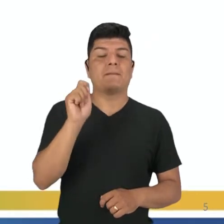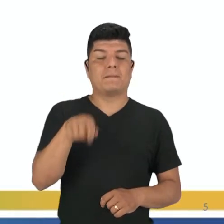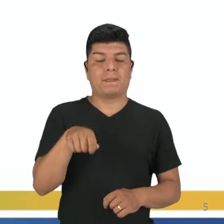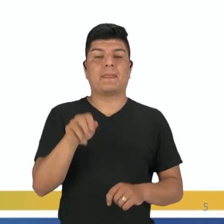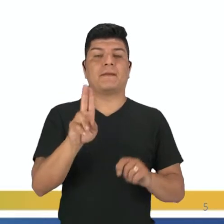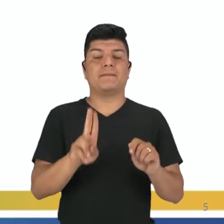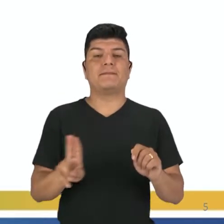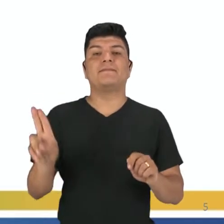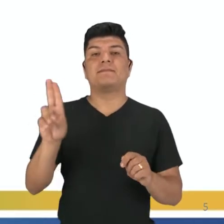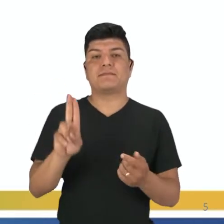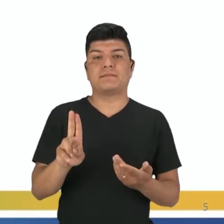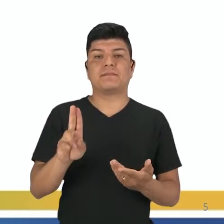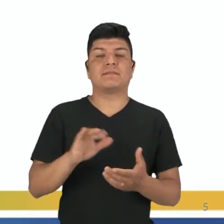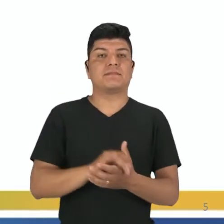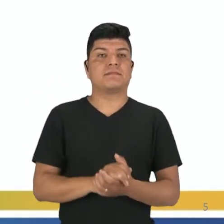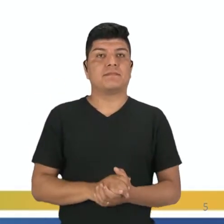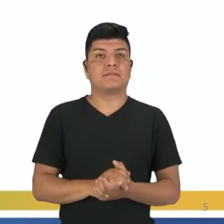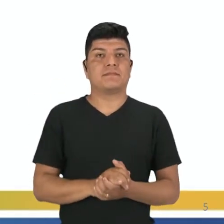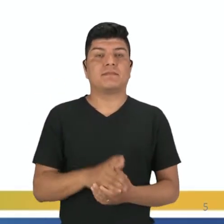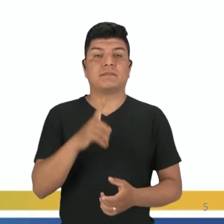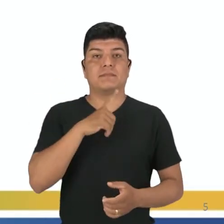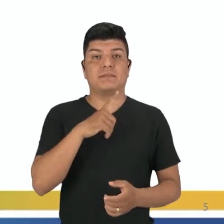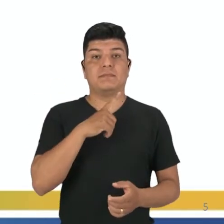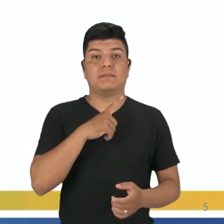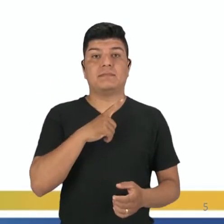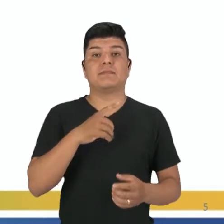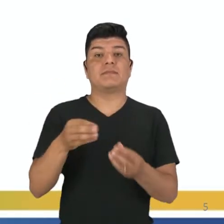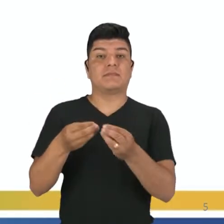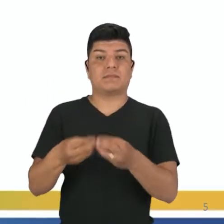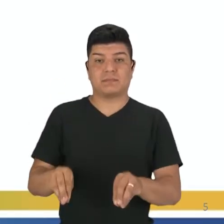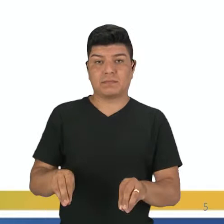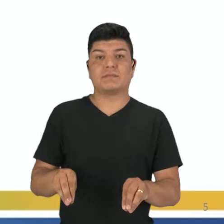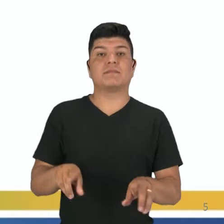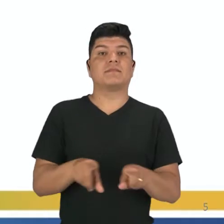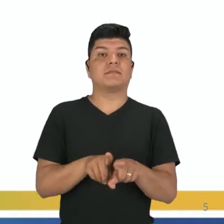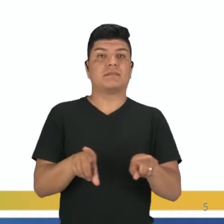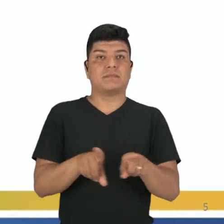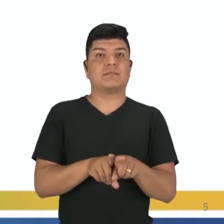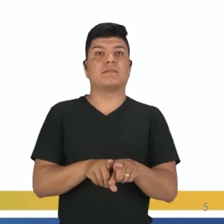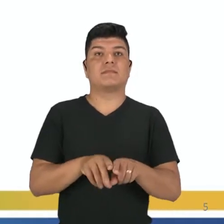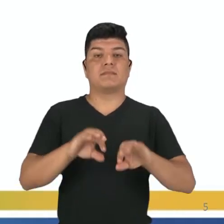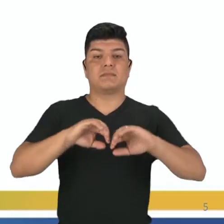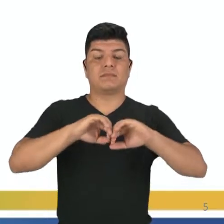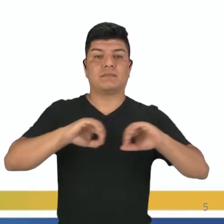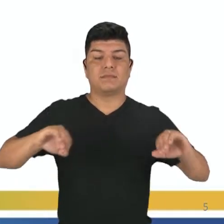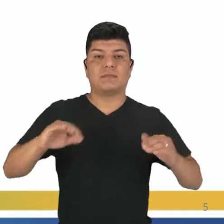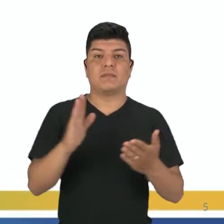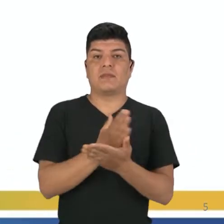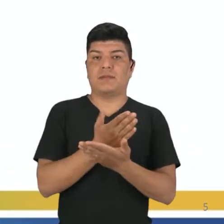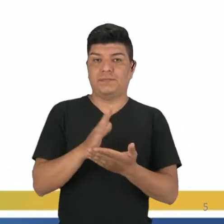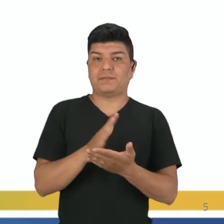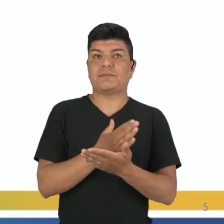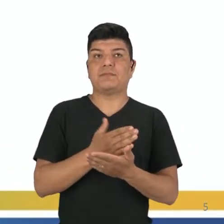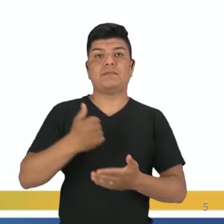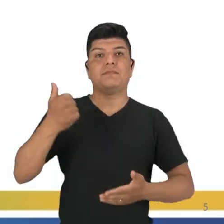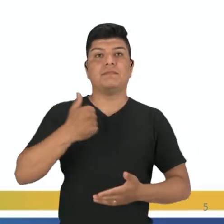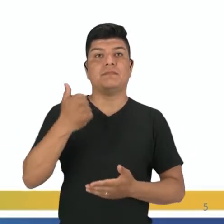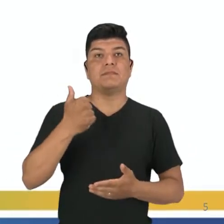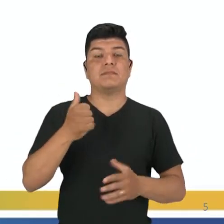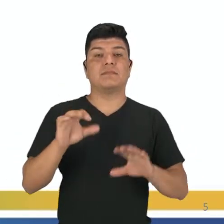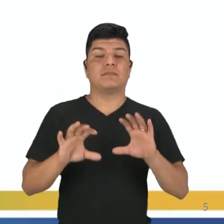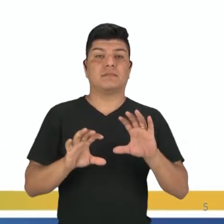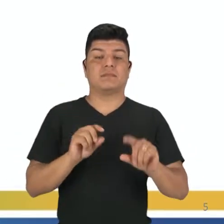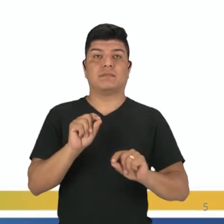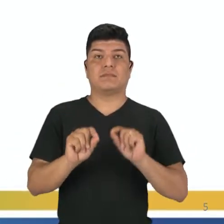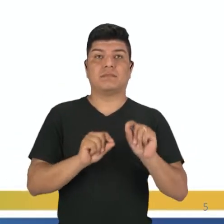de existência. Aí temos as consequências de definição, da definição separamos alguns casos aí. O primeiro caso é